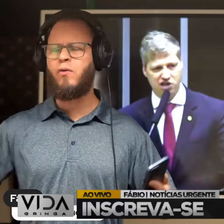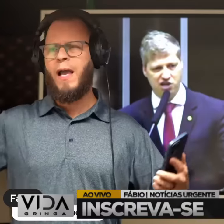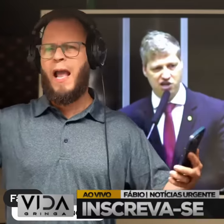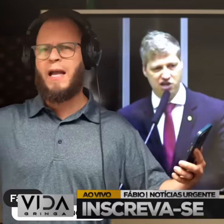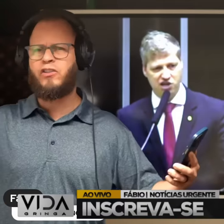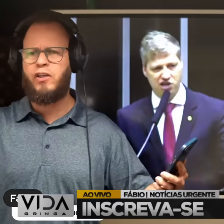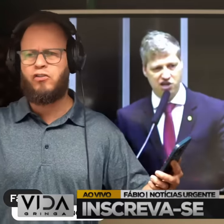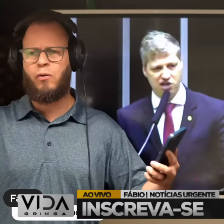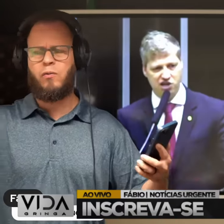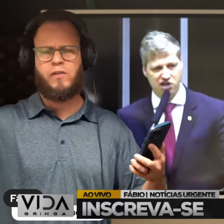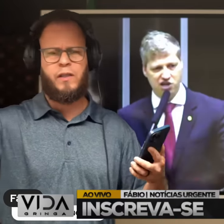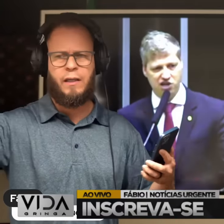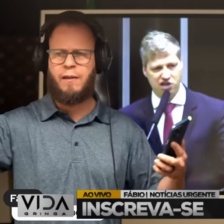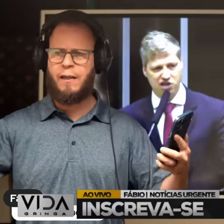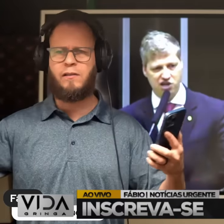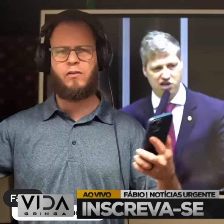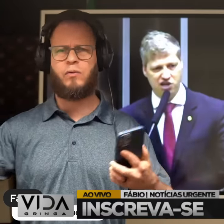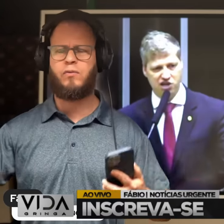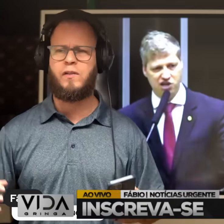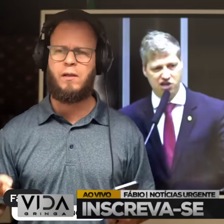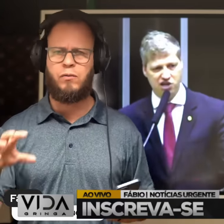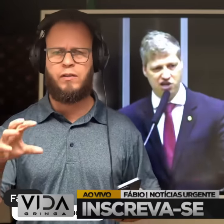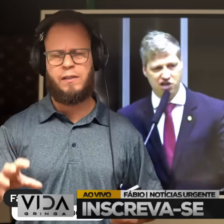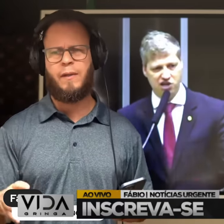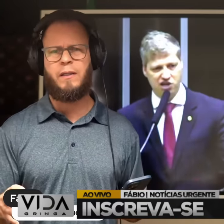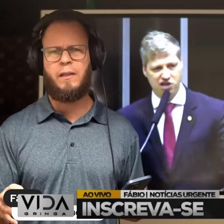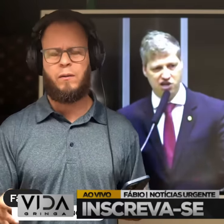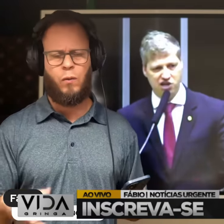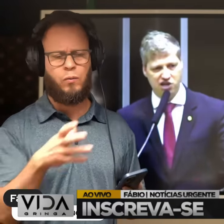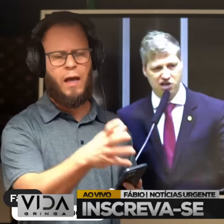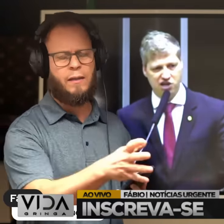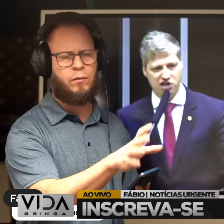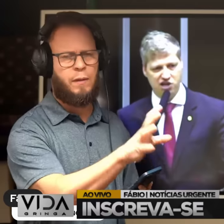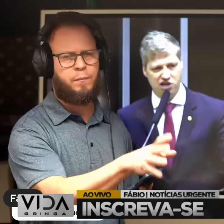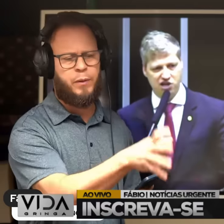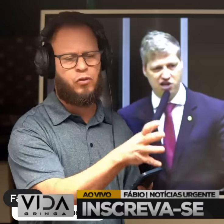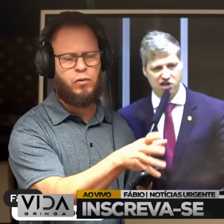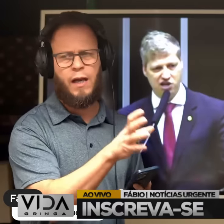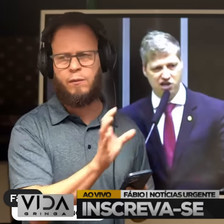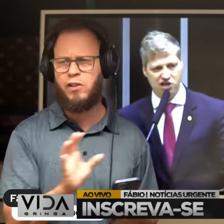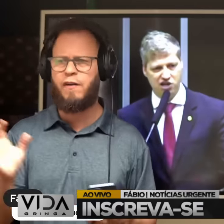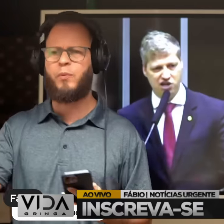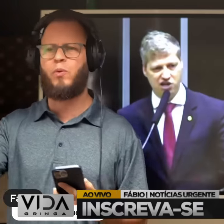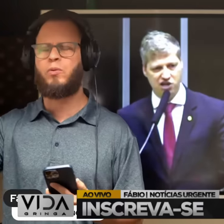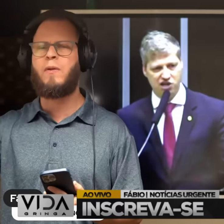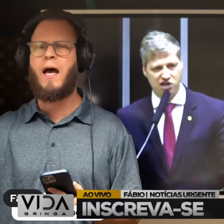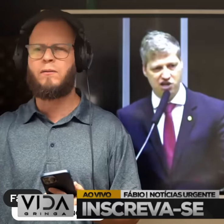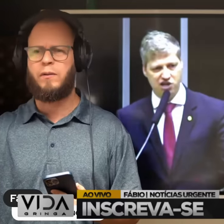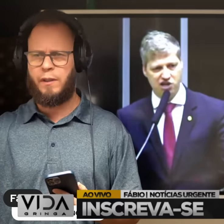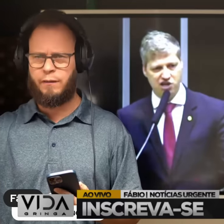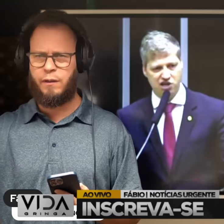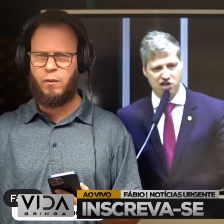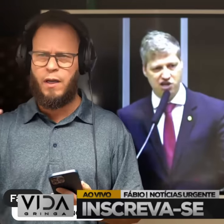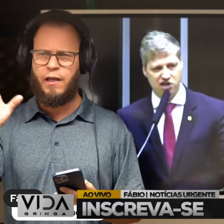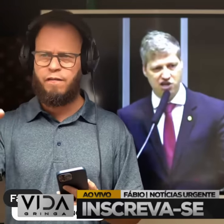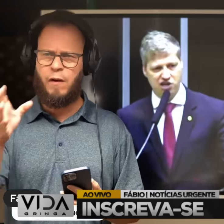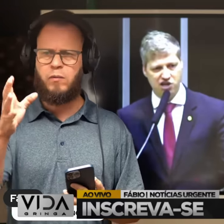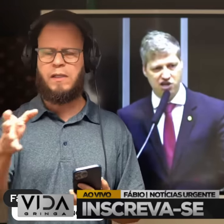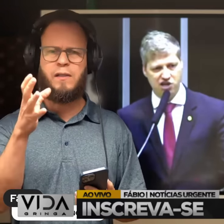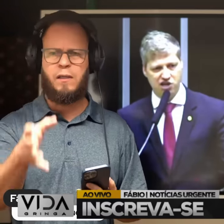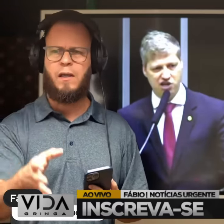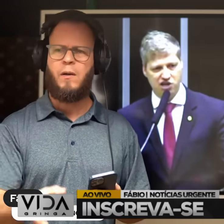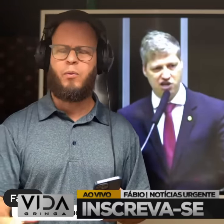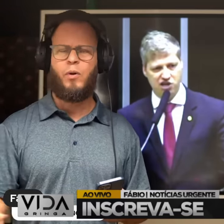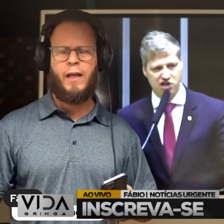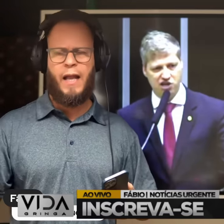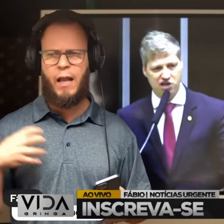negócio é a gente conseguir atacar de todos os ângulos nessa maneira. Quando um lado está prejudicado, a gente vai para o outro lado, entendeu? E vamos